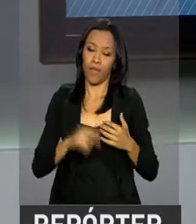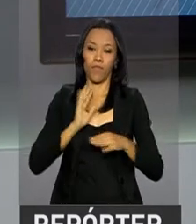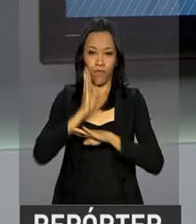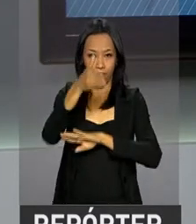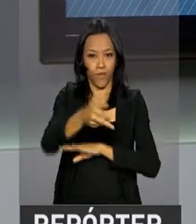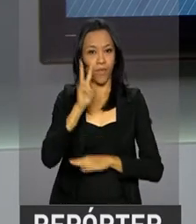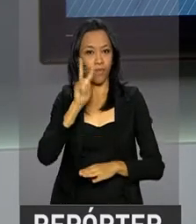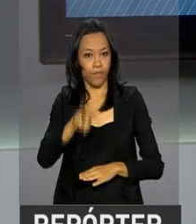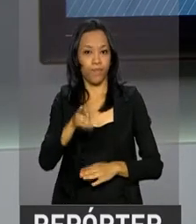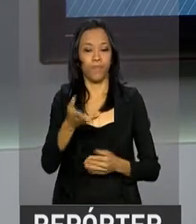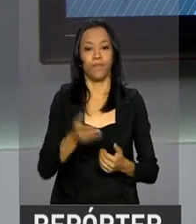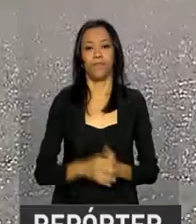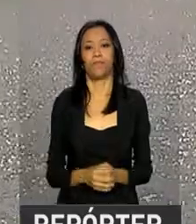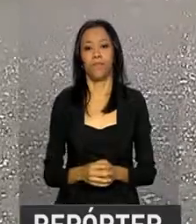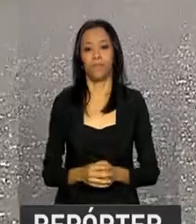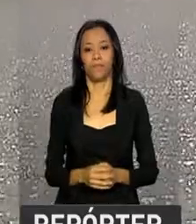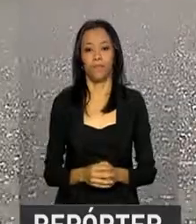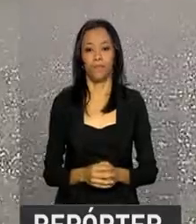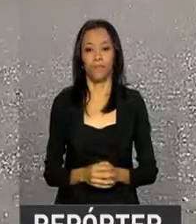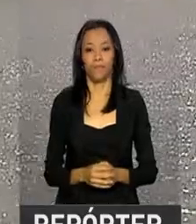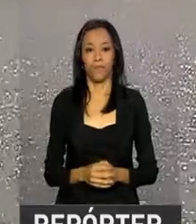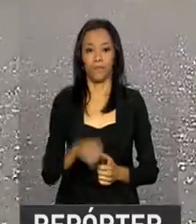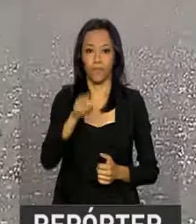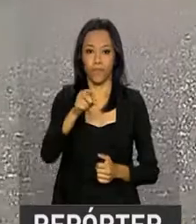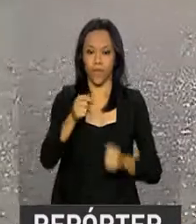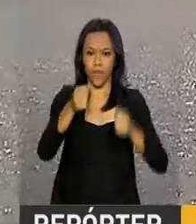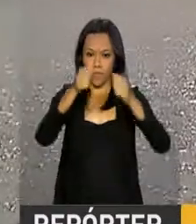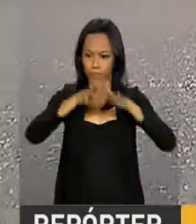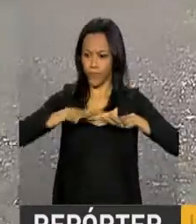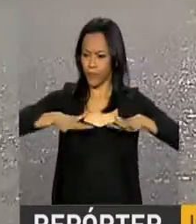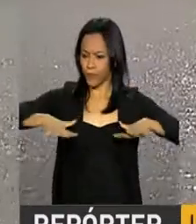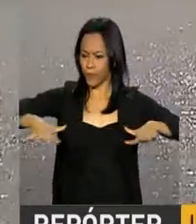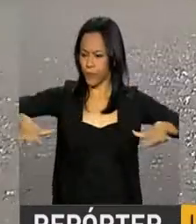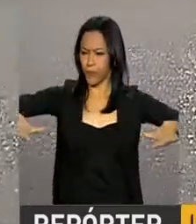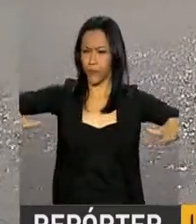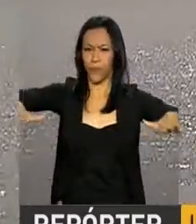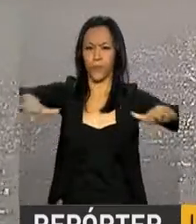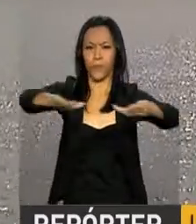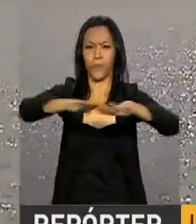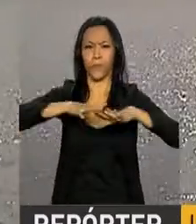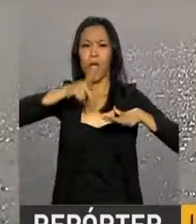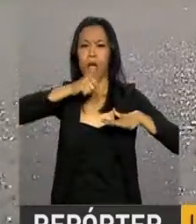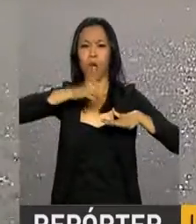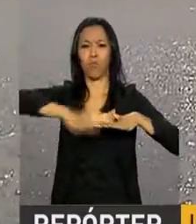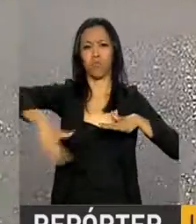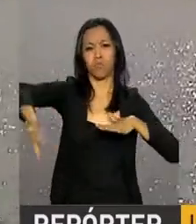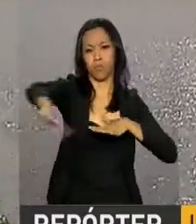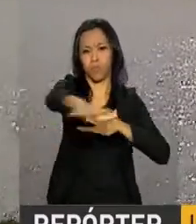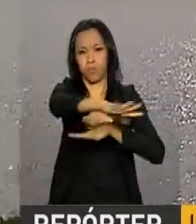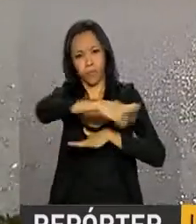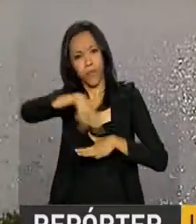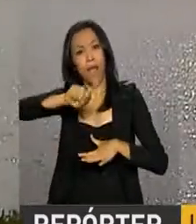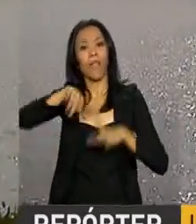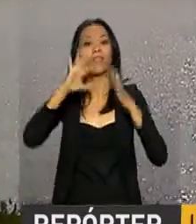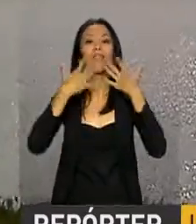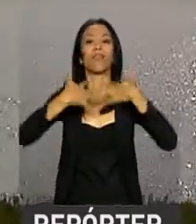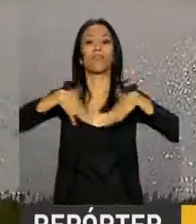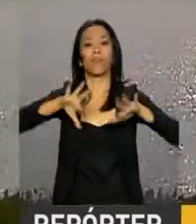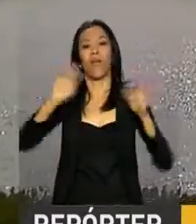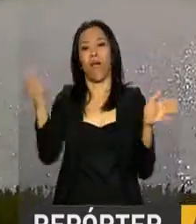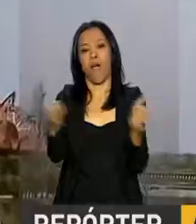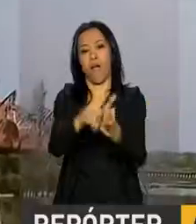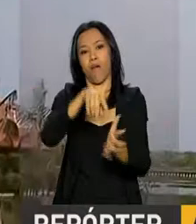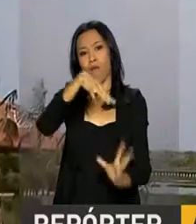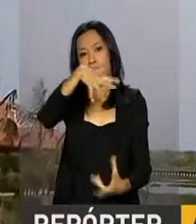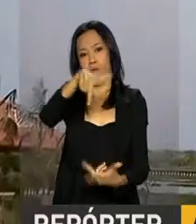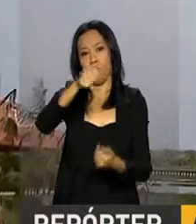presidente maior planície inundável do planeta patrimônio natural do mundo o pantanal